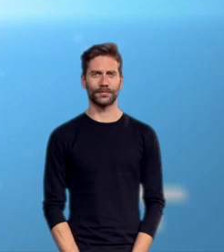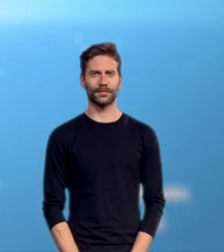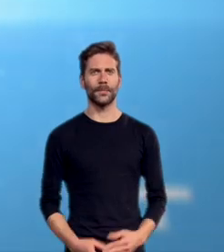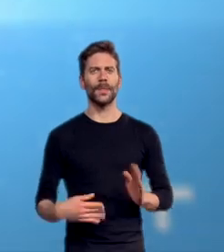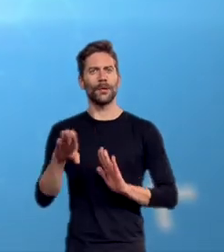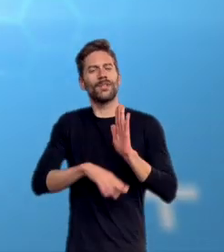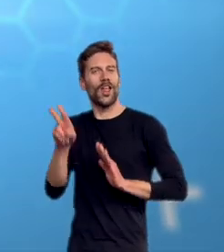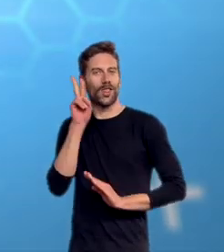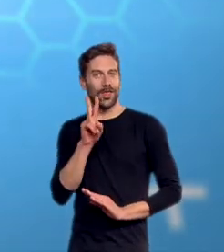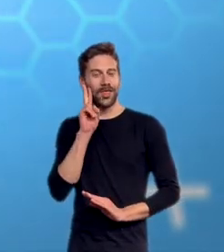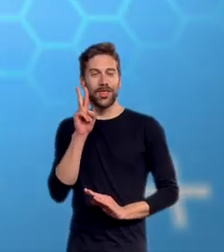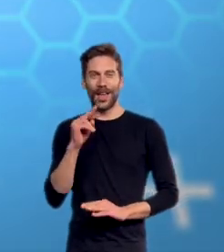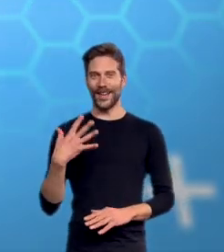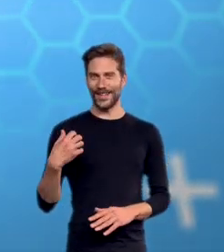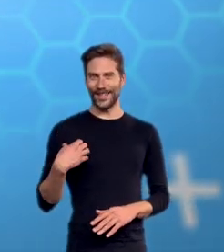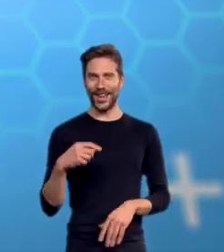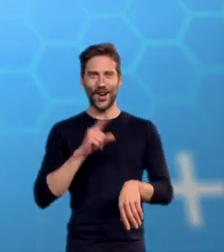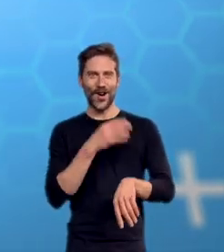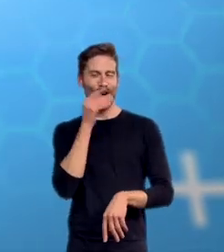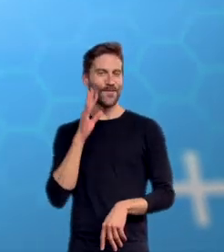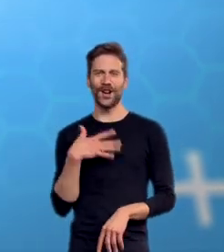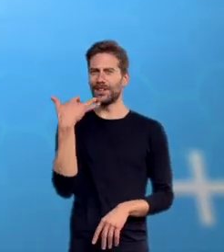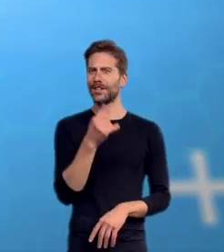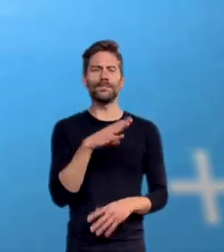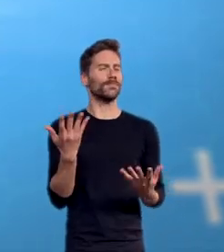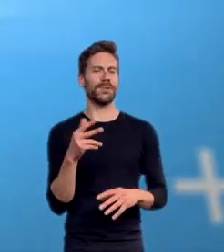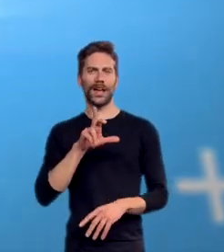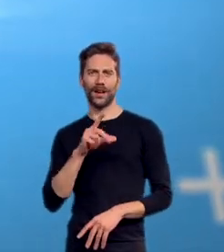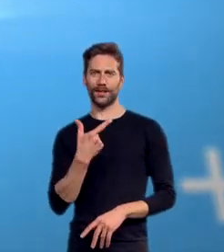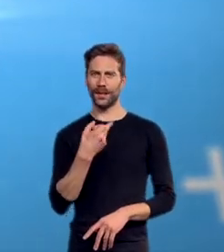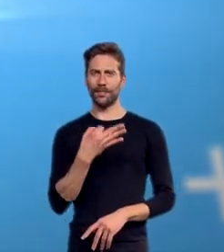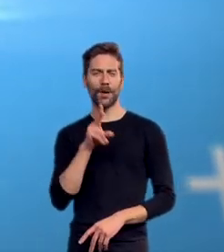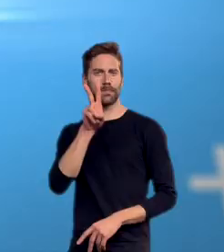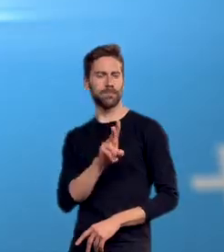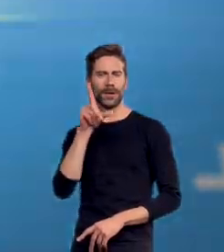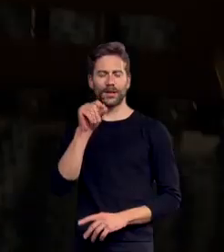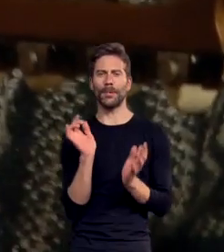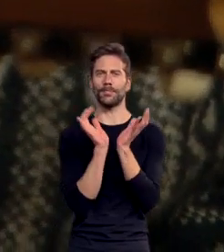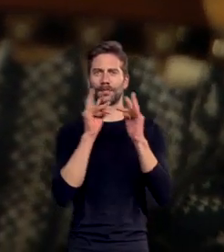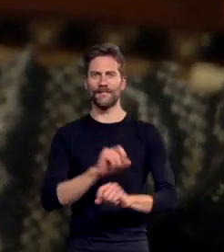Fiquem connosco, sexta-feira, ao início da tarde, na RTP2 e RTP Play.